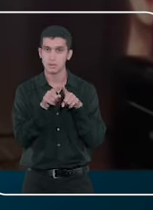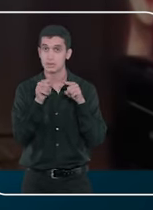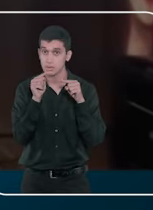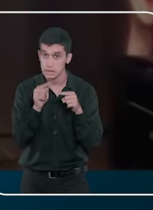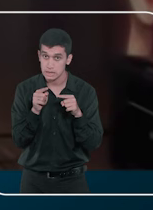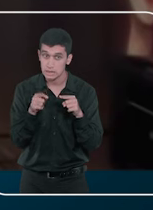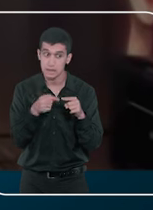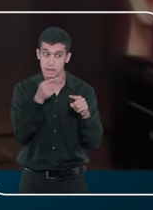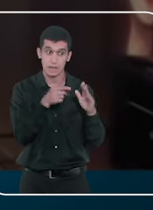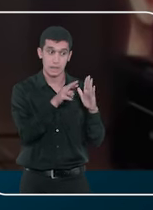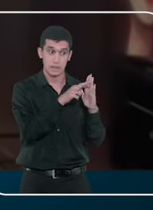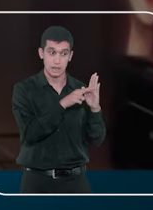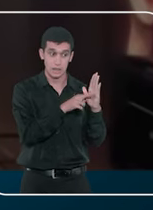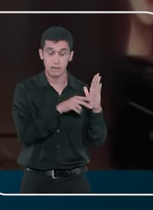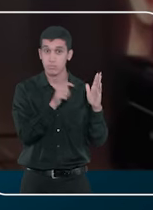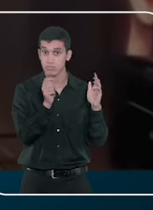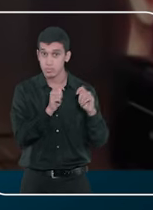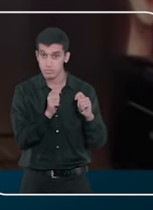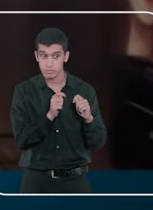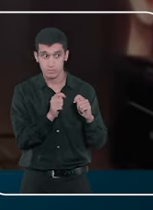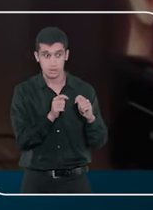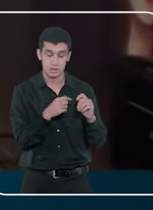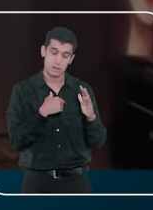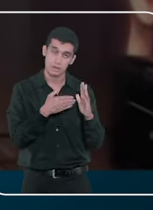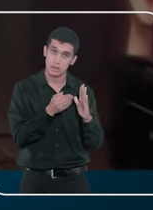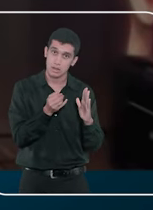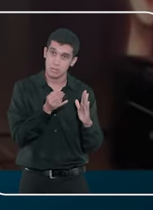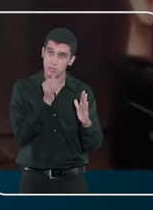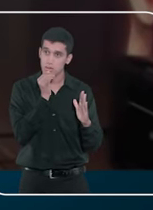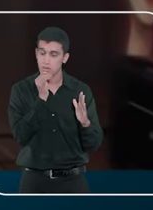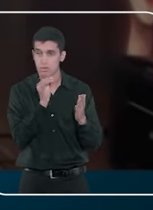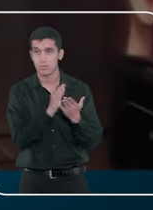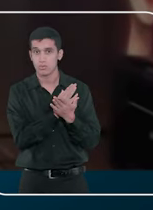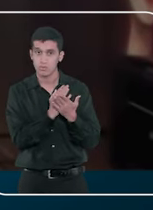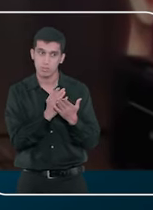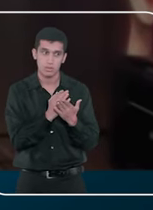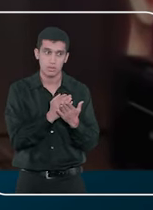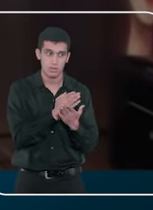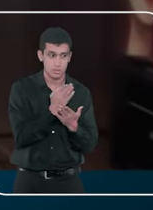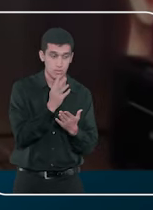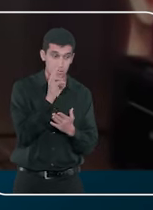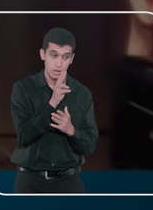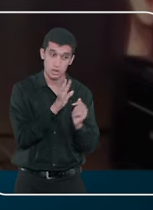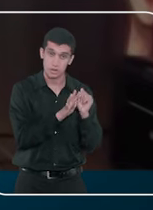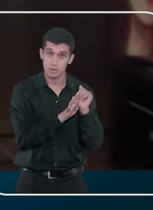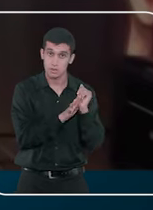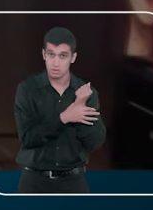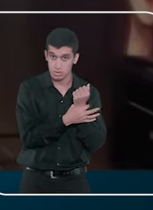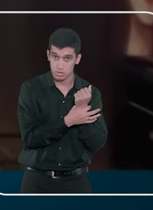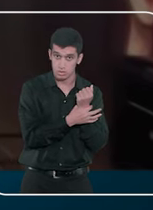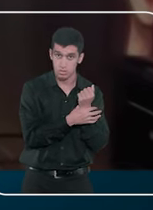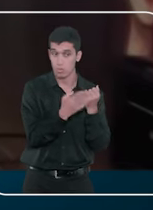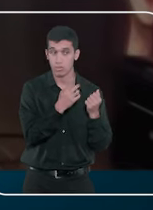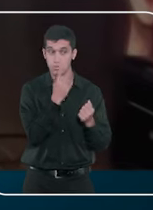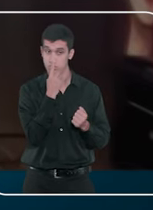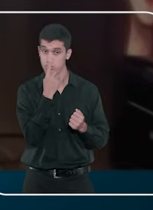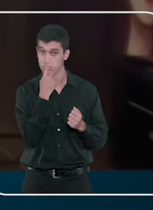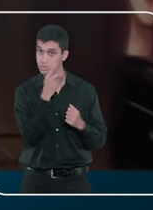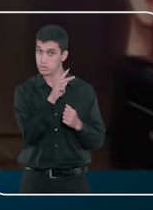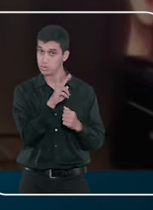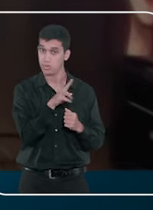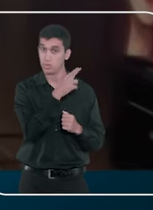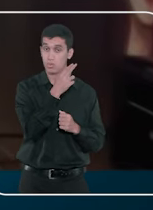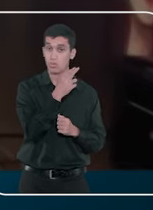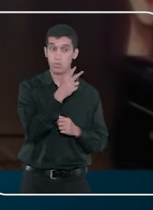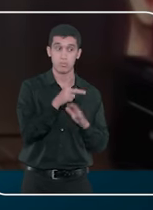esta regra pode ser excepcionada. Razões de intimidade, razões de segurança, razões de interesse